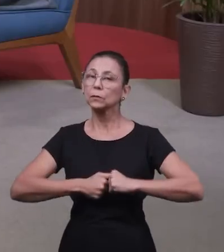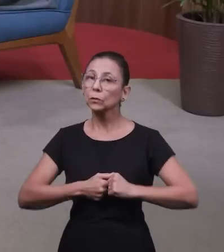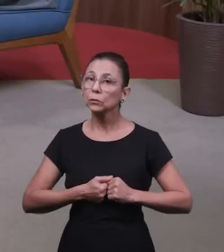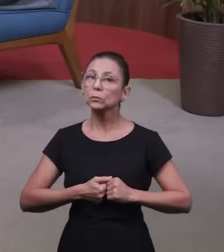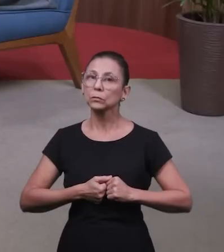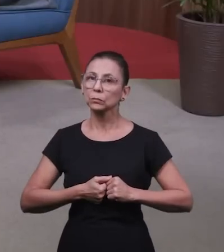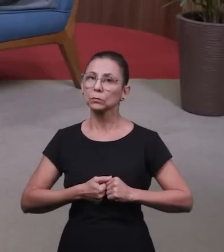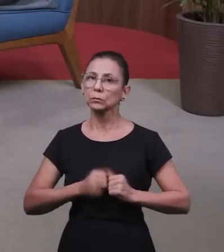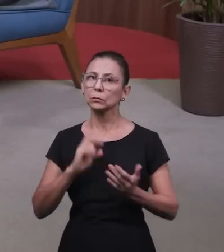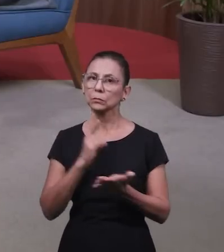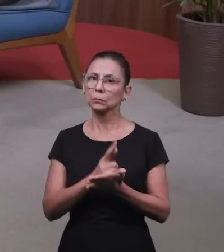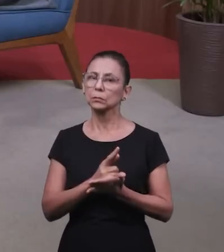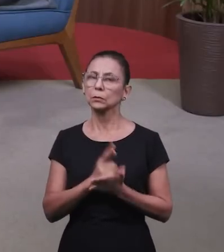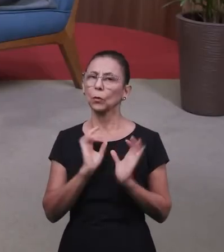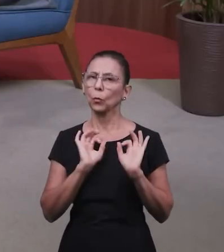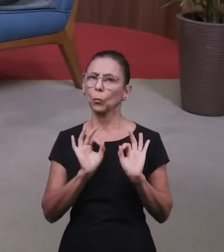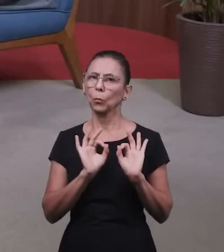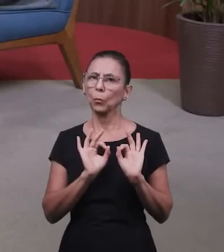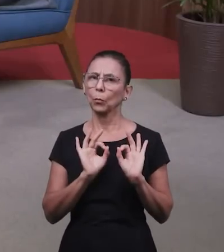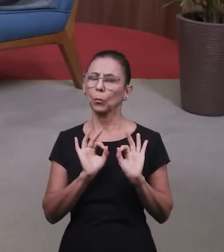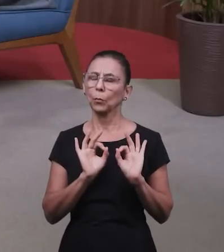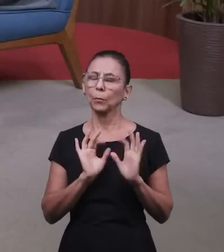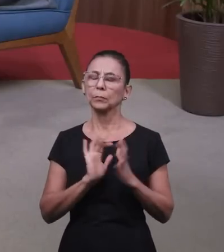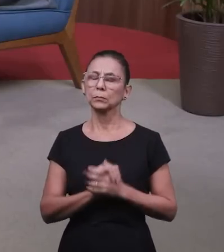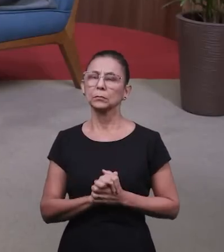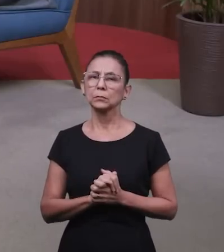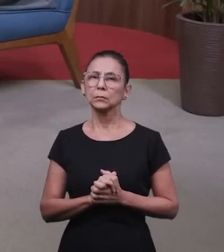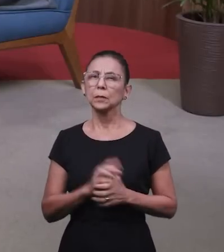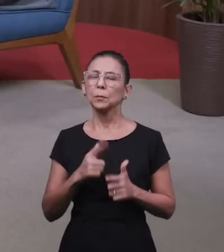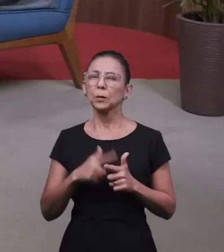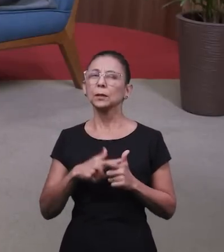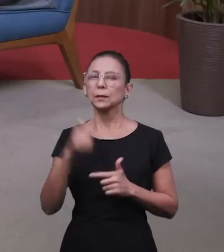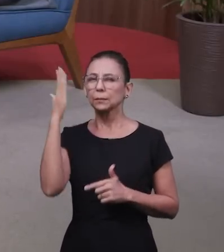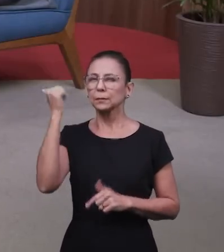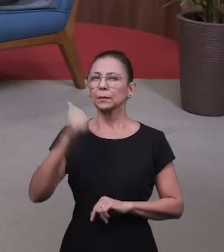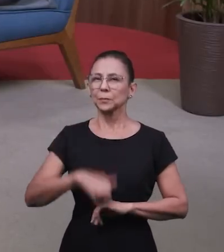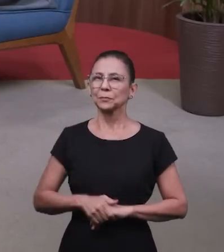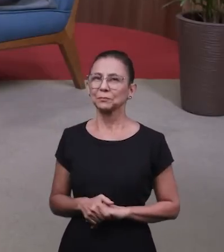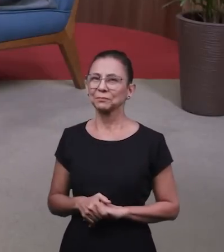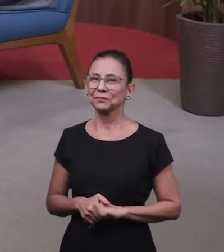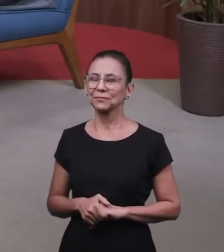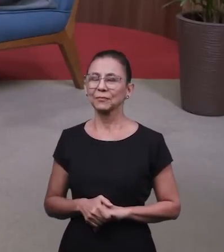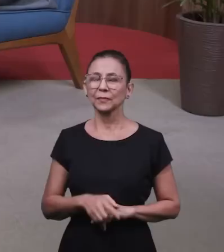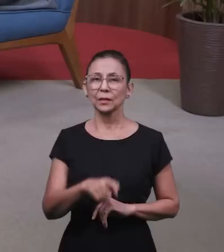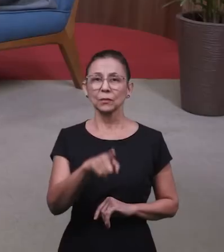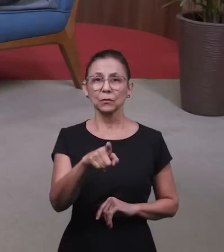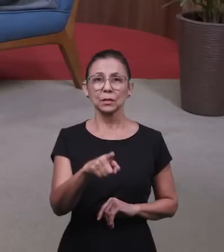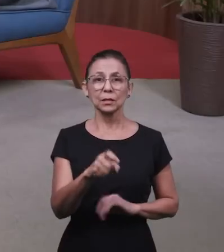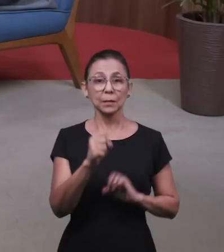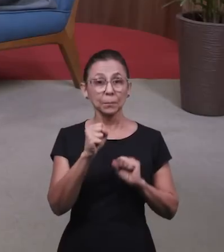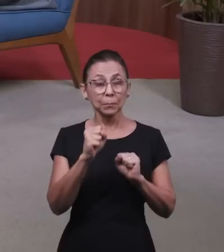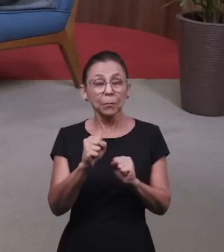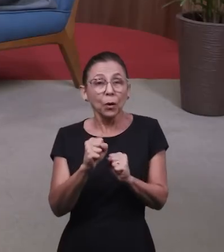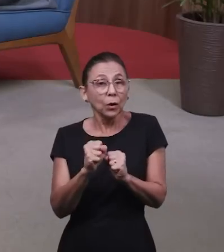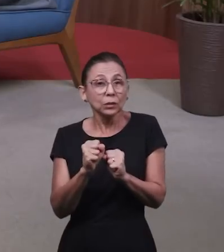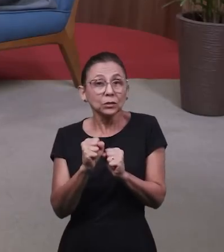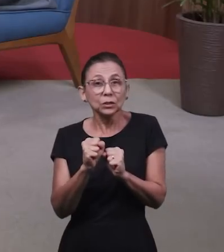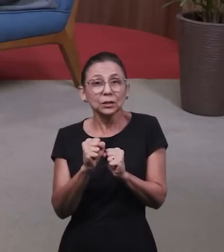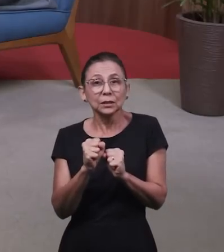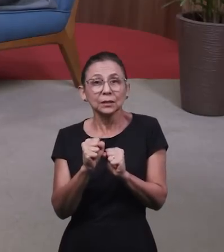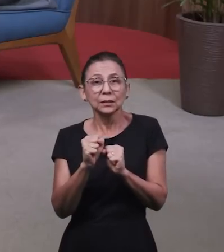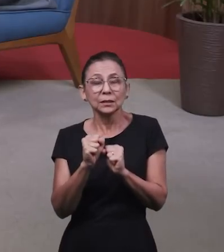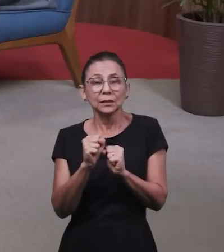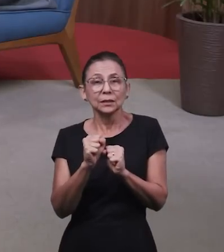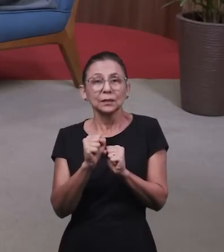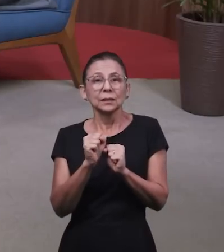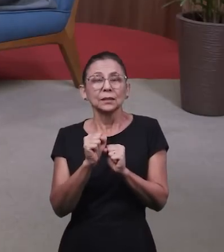e que tem trazido resultados cada vez mais notáveis? Sabe por que a gente faz isso? Porque você pode se beneficiar desse